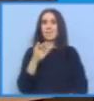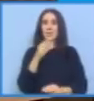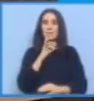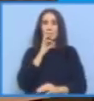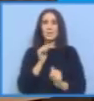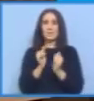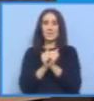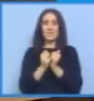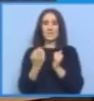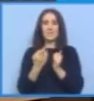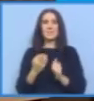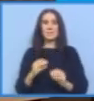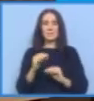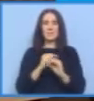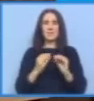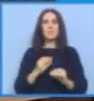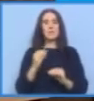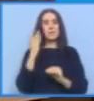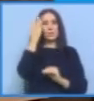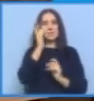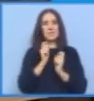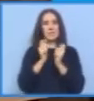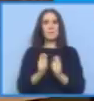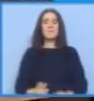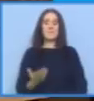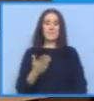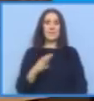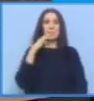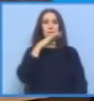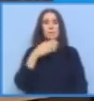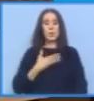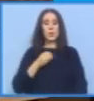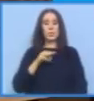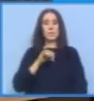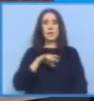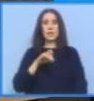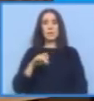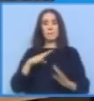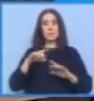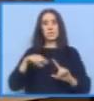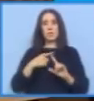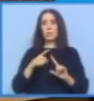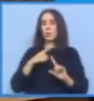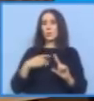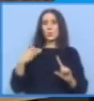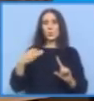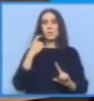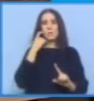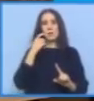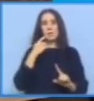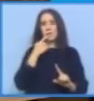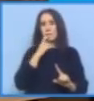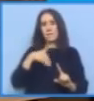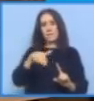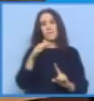bispo, estamos a trabalhar nisso, na canonização. O nosso passeio da família dominicana este ano, todos os anos temos um passeio. Em abril vai ser a Aveiro.